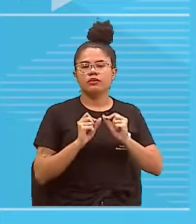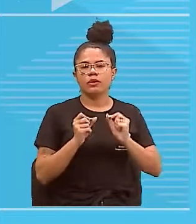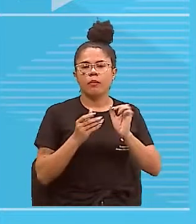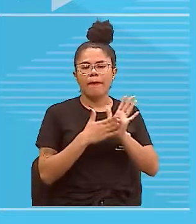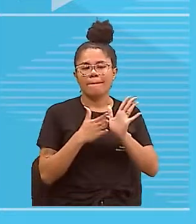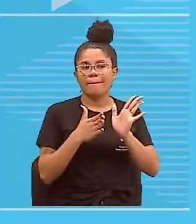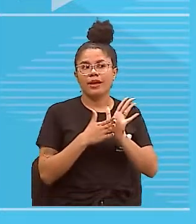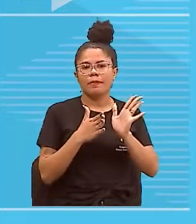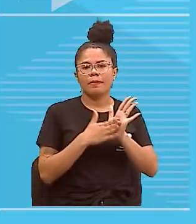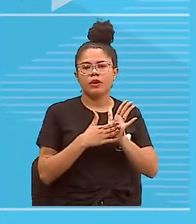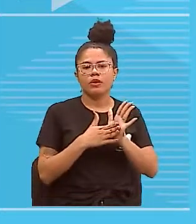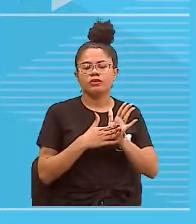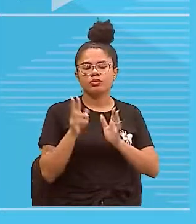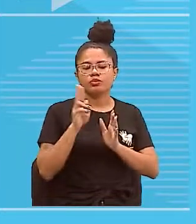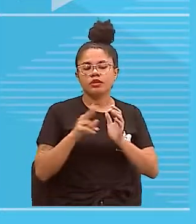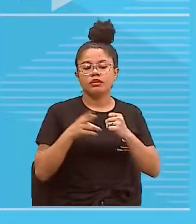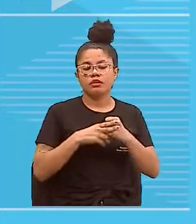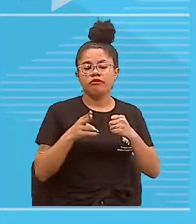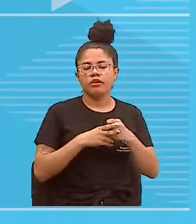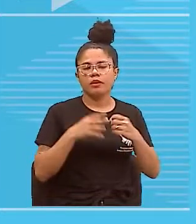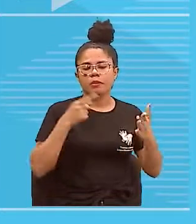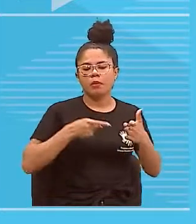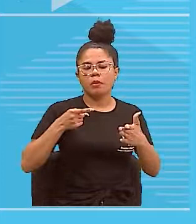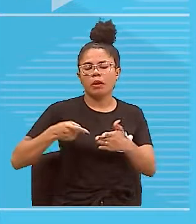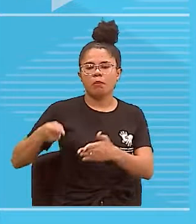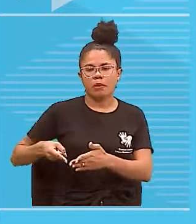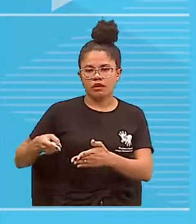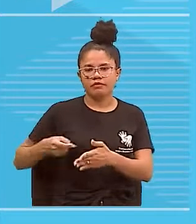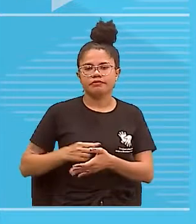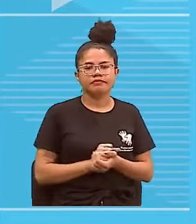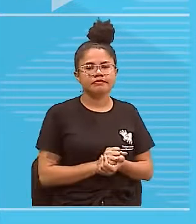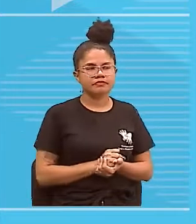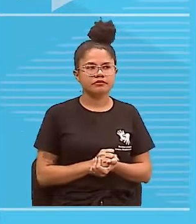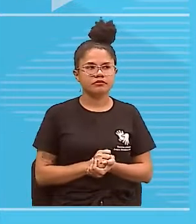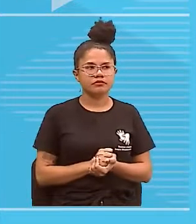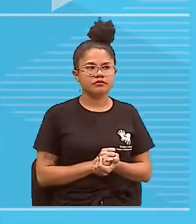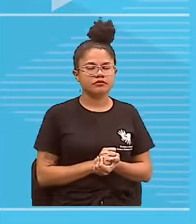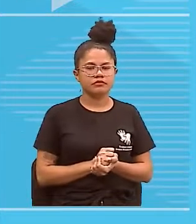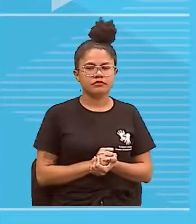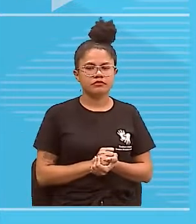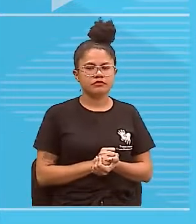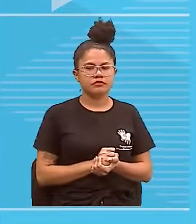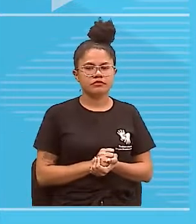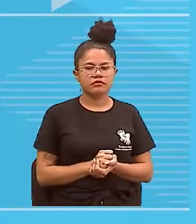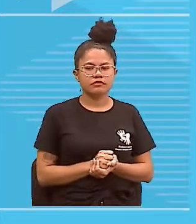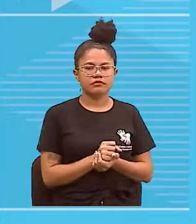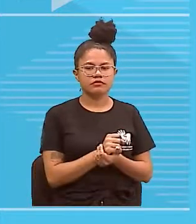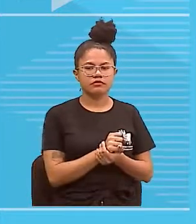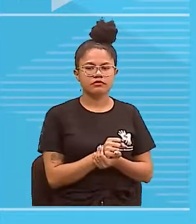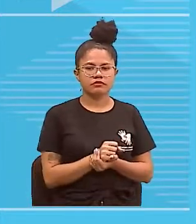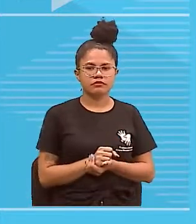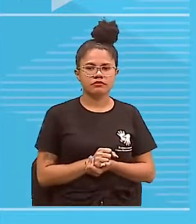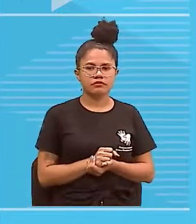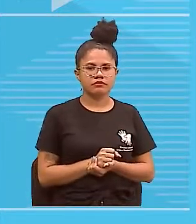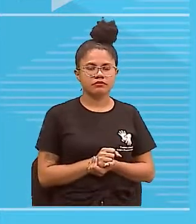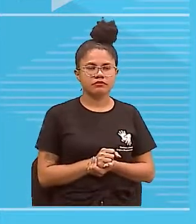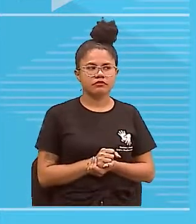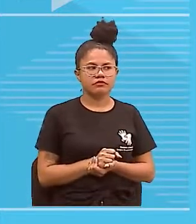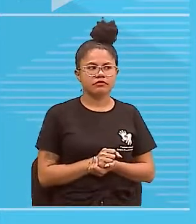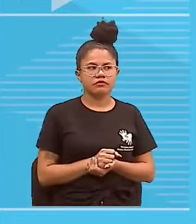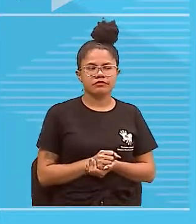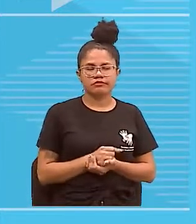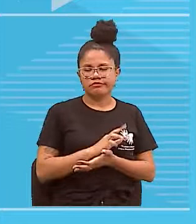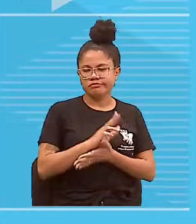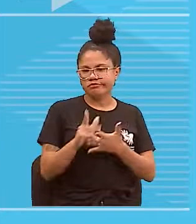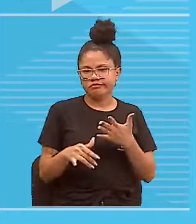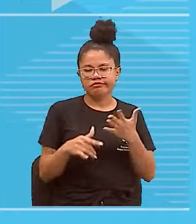E ali os verbos geralmente eles estão no no imperativo então propaganda publicidade